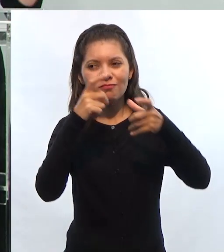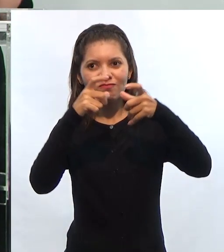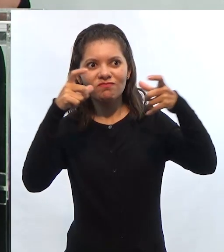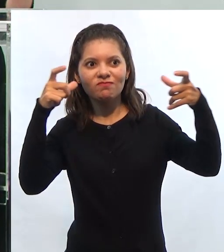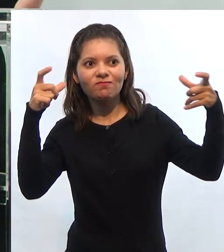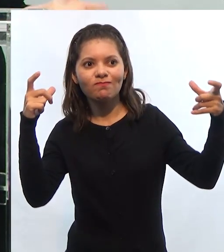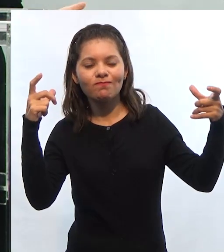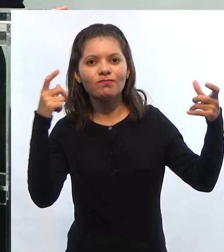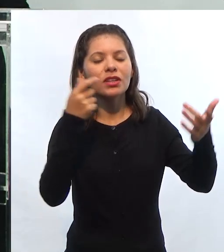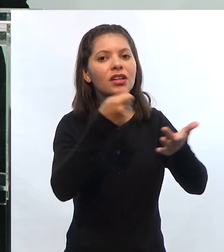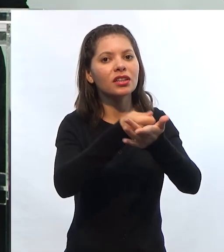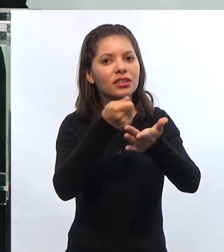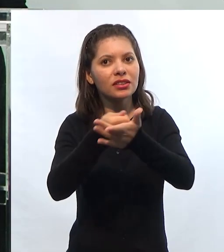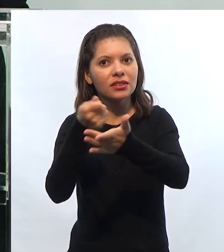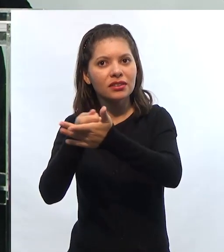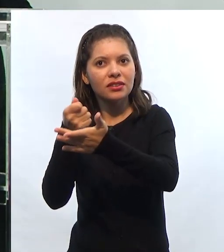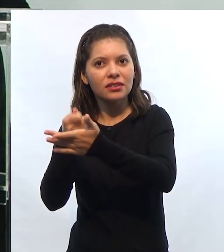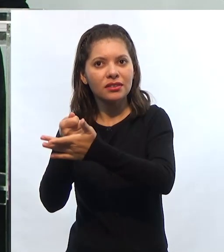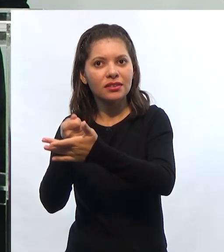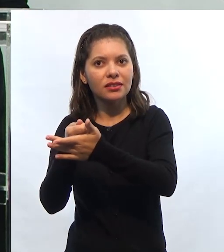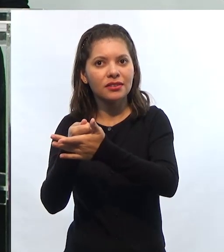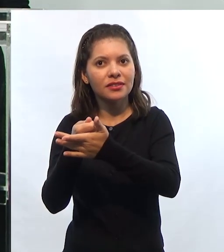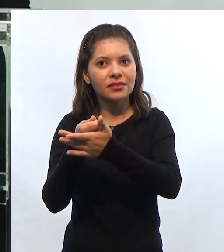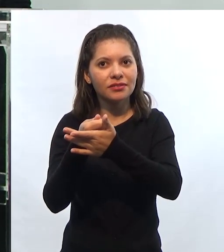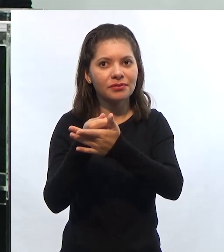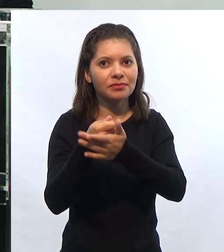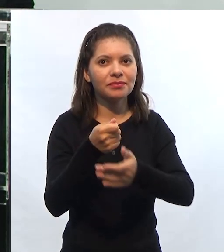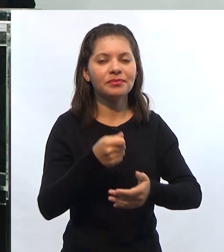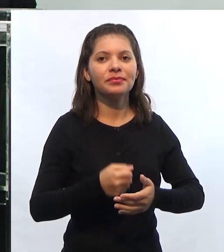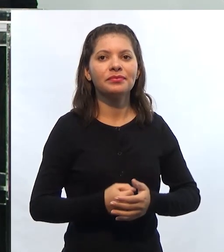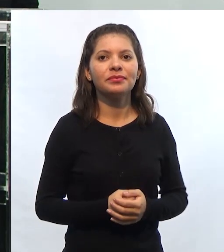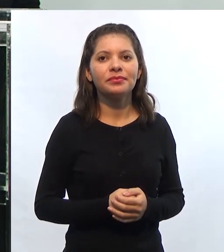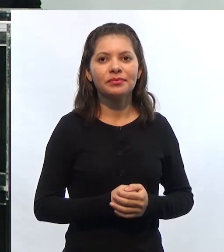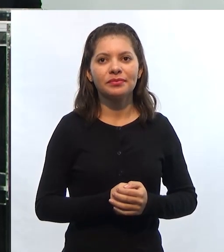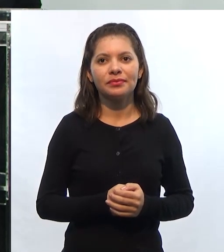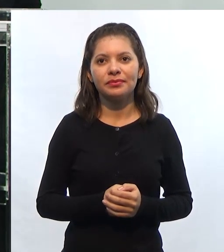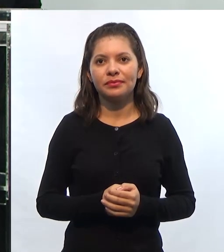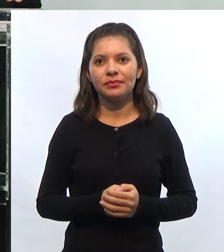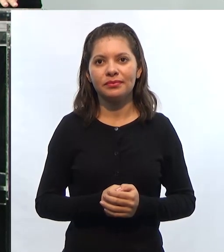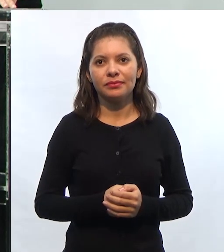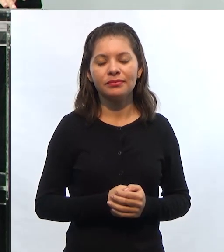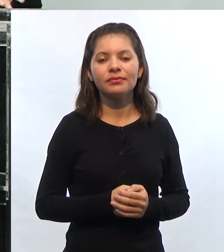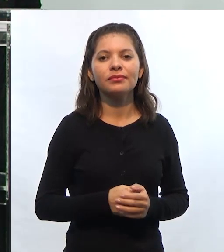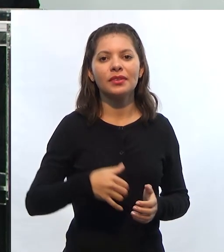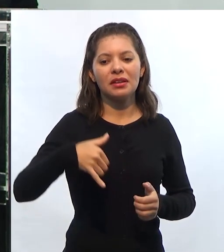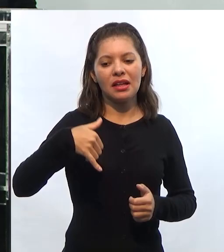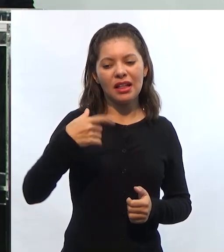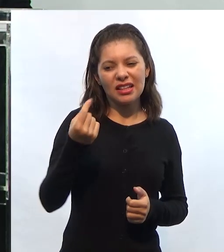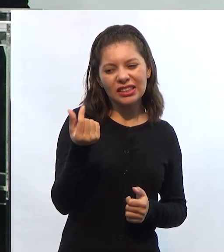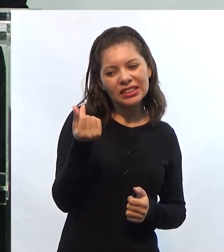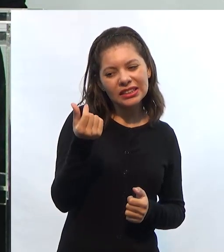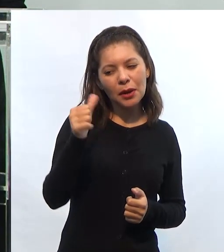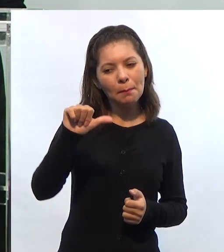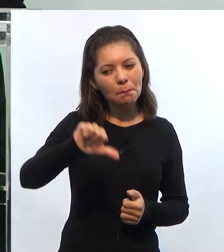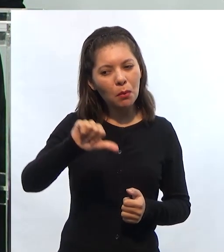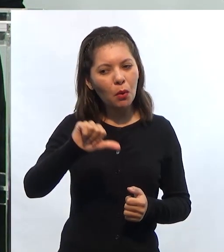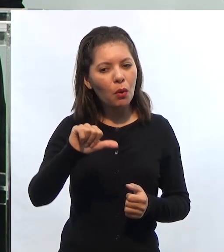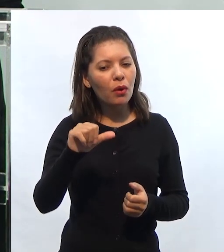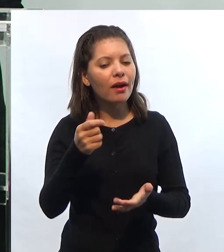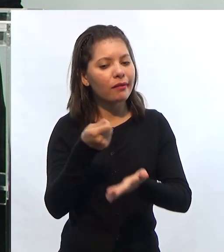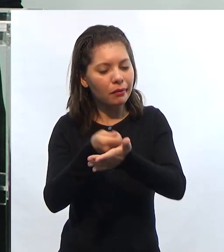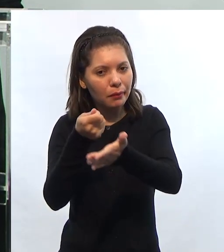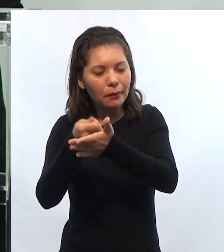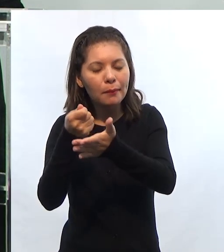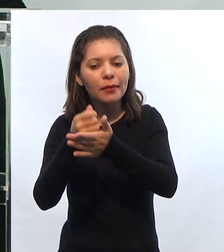dela é muito amplo. O público dela vai desde pessoas com menor faixa de renda até pessoas